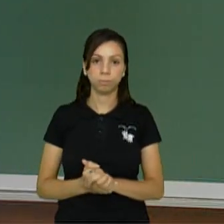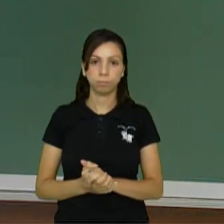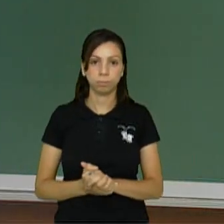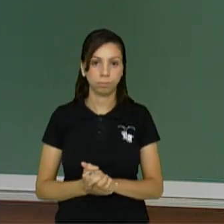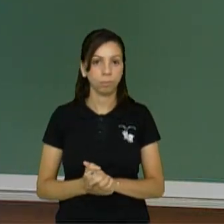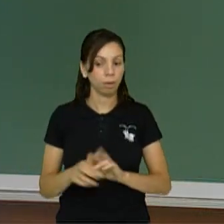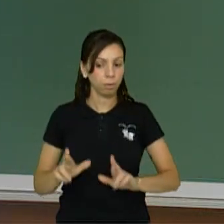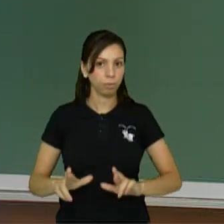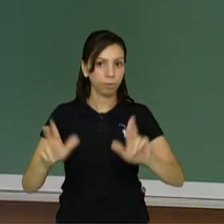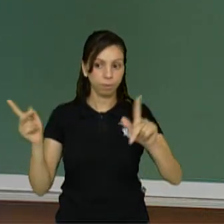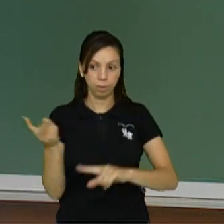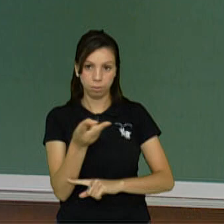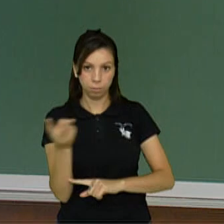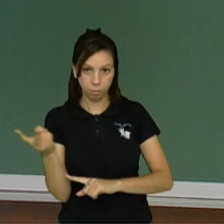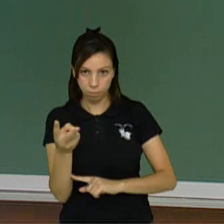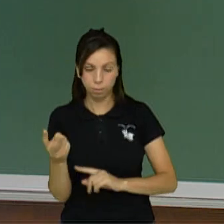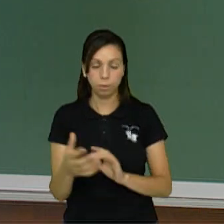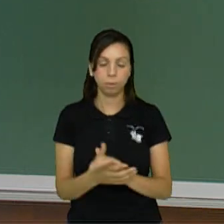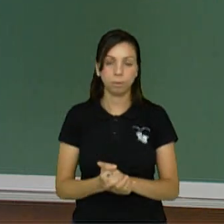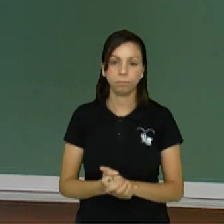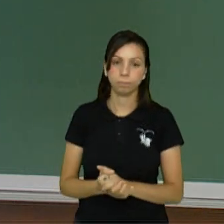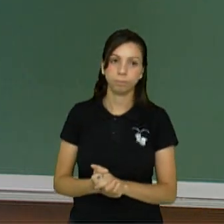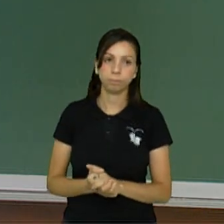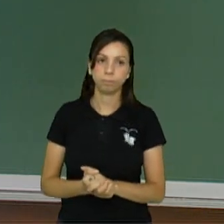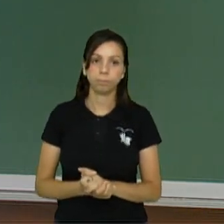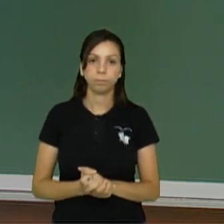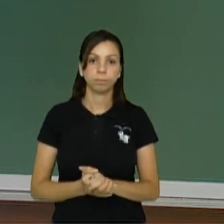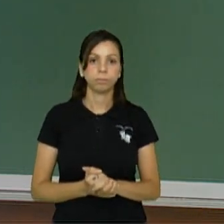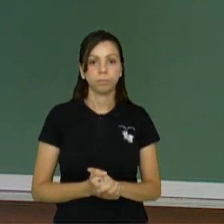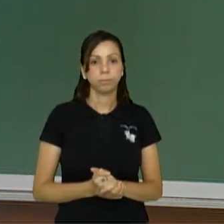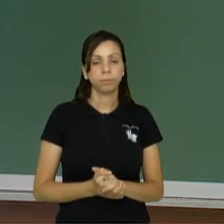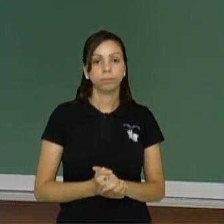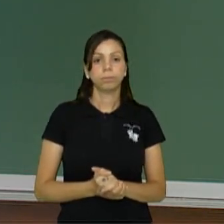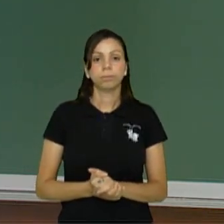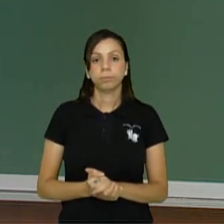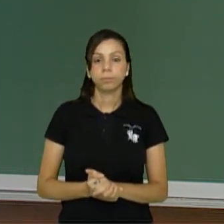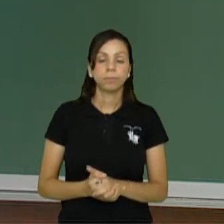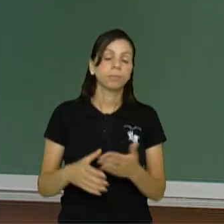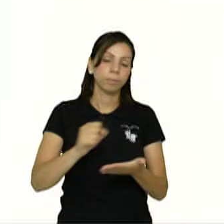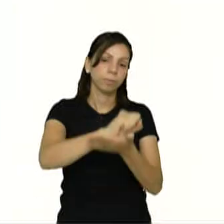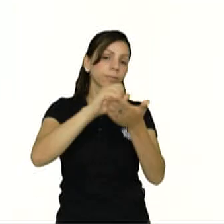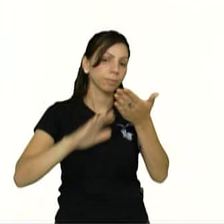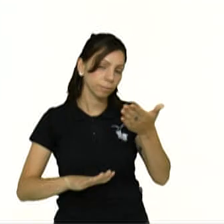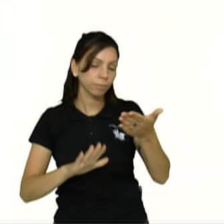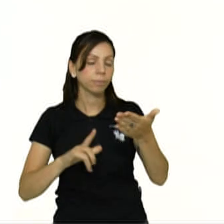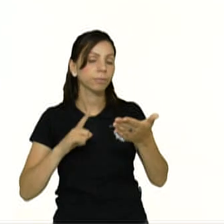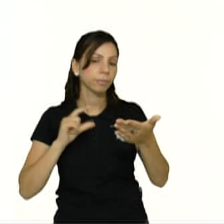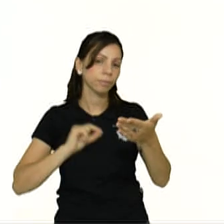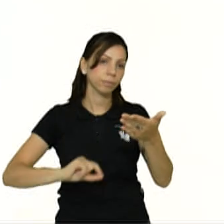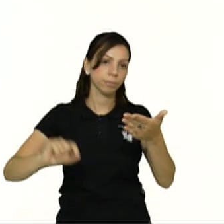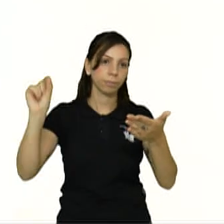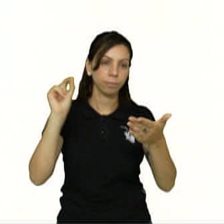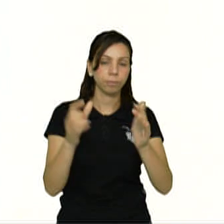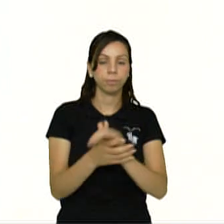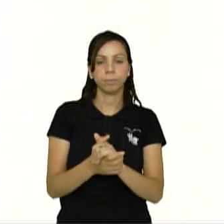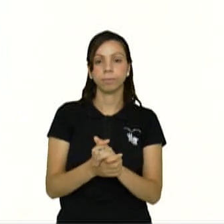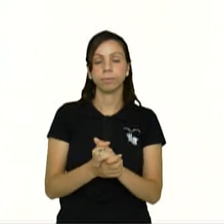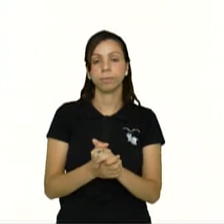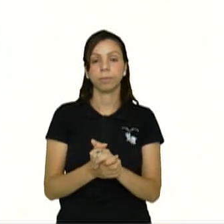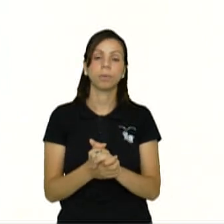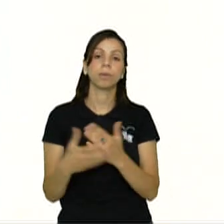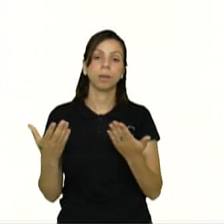você pegou essa ideia, vamos ver se você consegue acertar esse quiz. Esse quiz, ele fala o seguinte, 2 carros